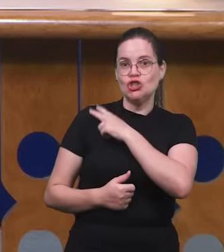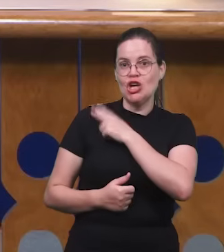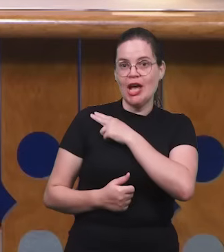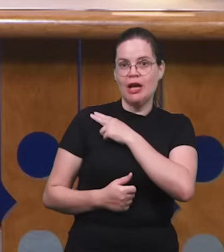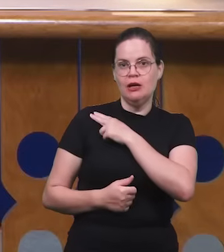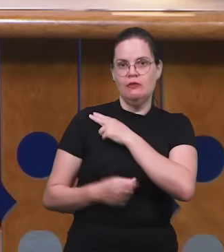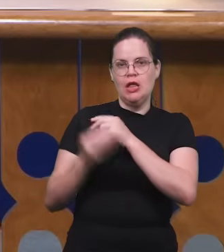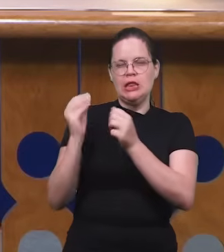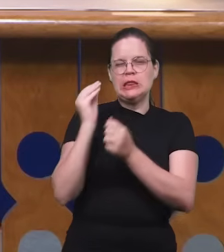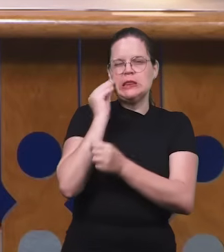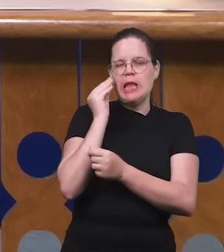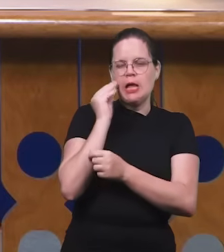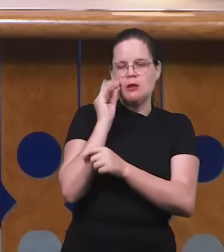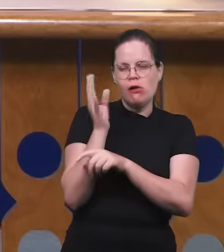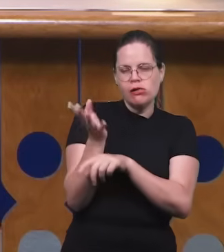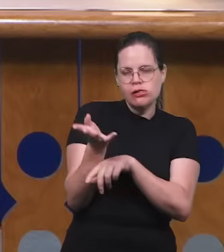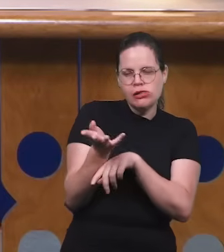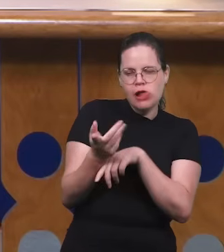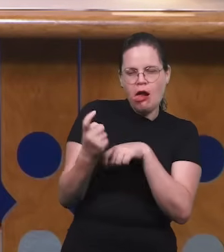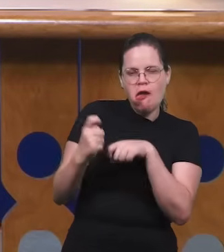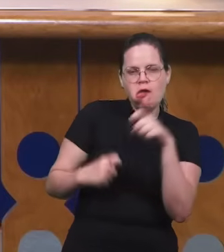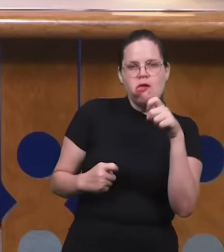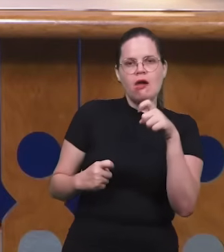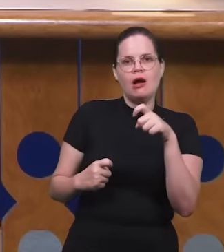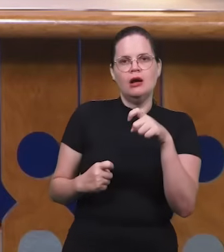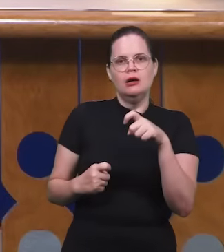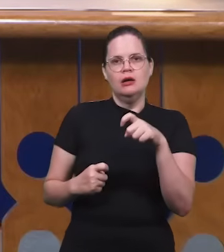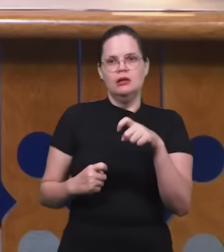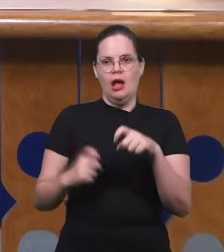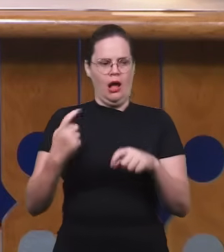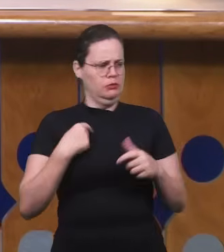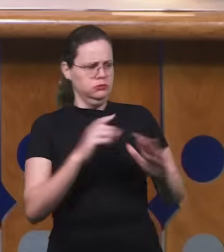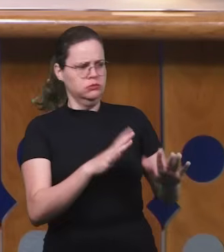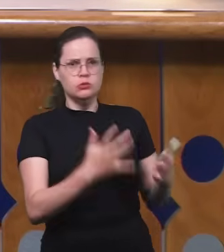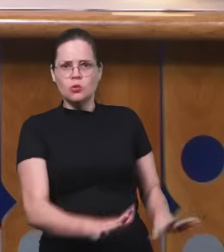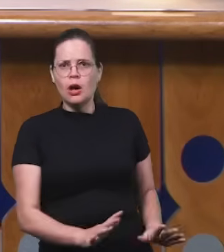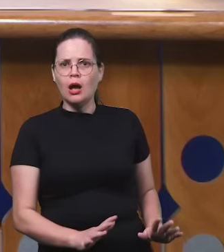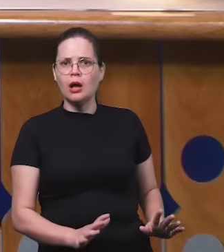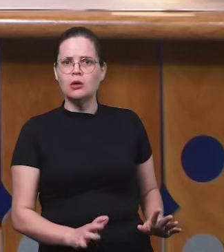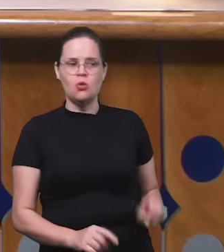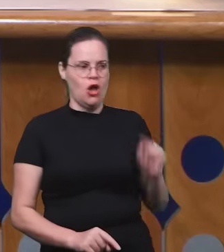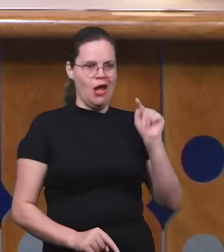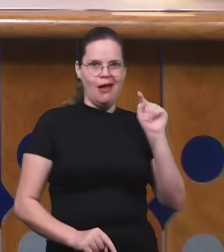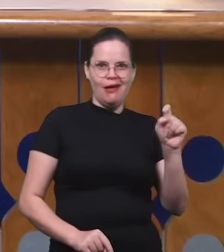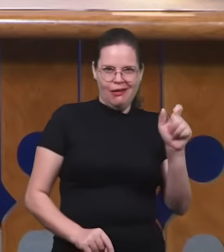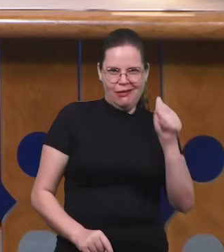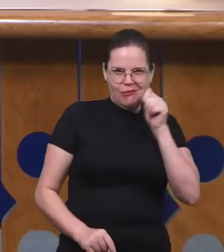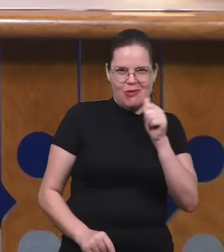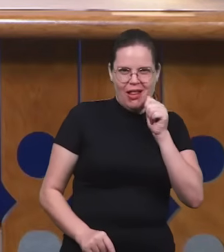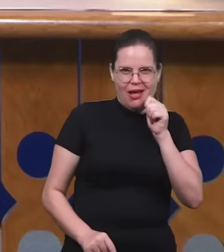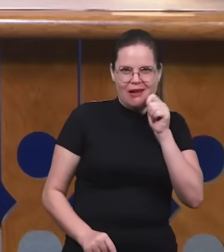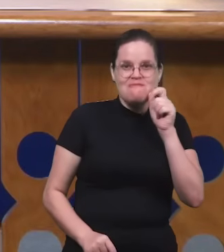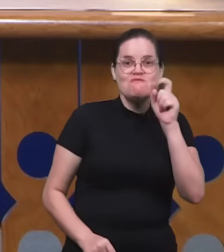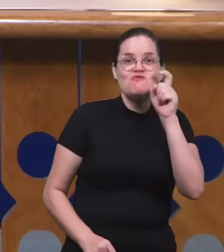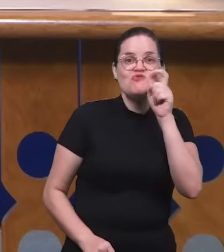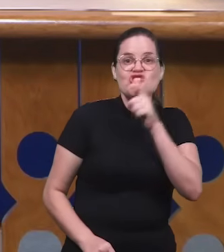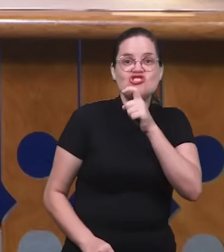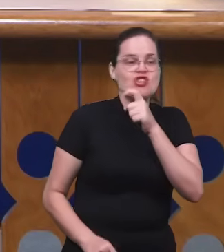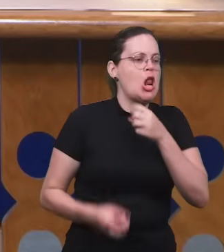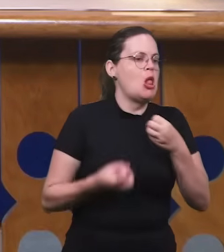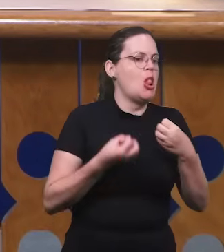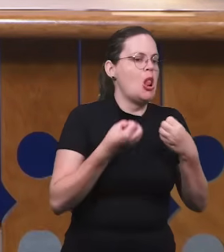isso. Você vai trabalhar, você vai se colocar numa posição profissional mais